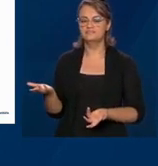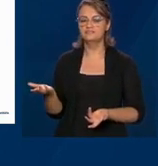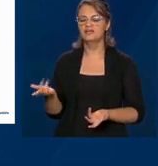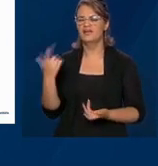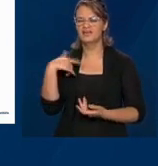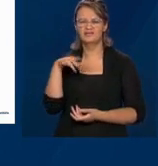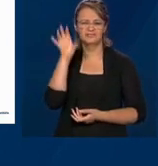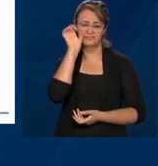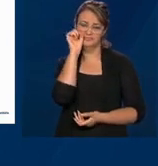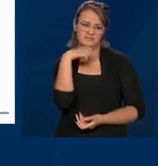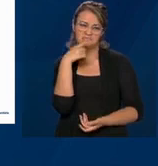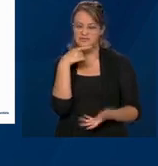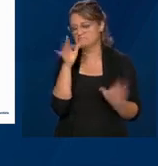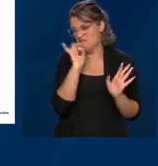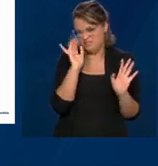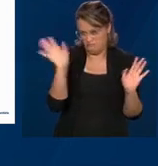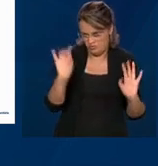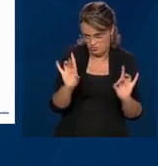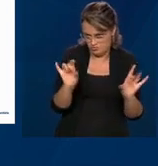insônia, não sei.